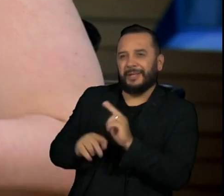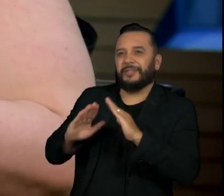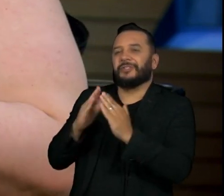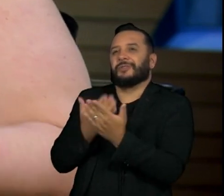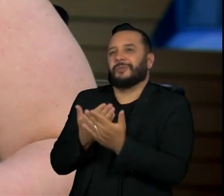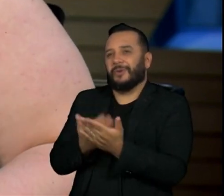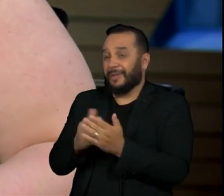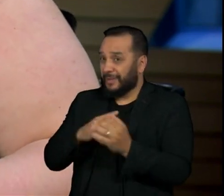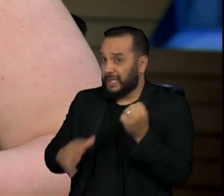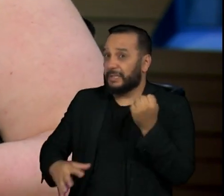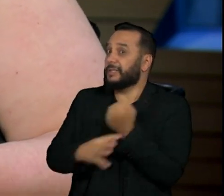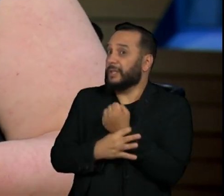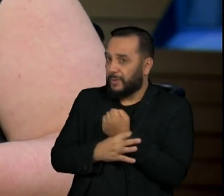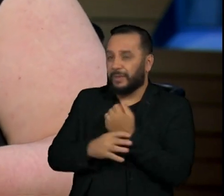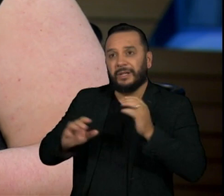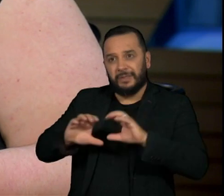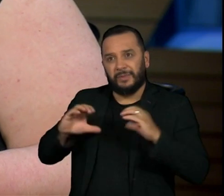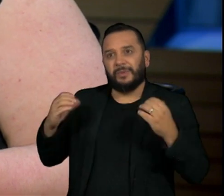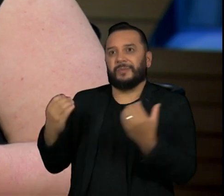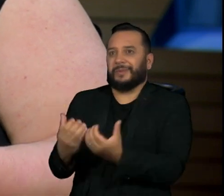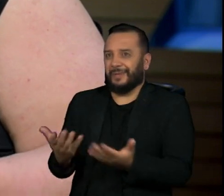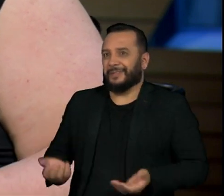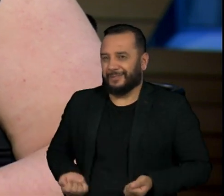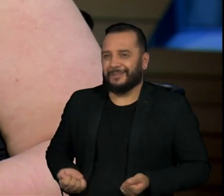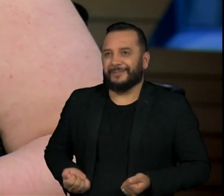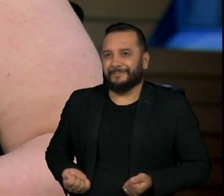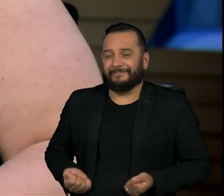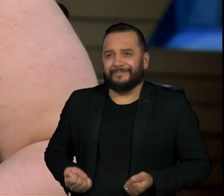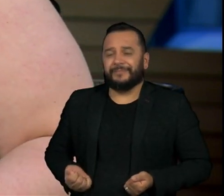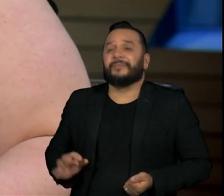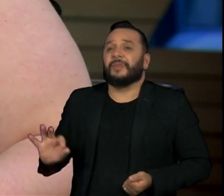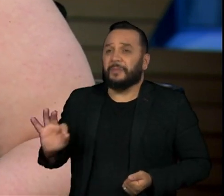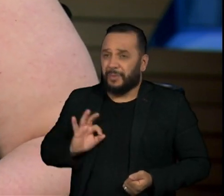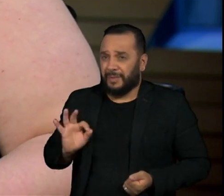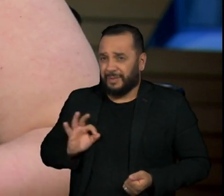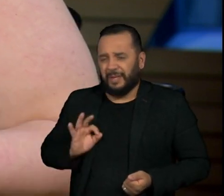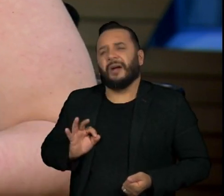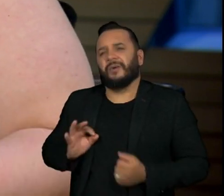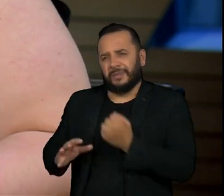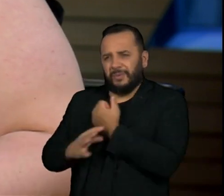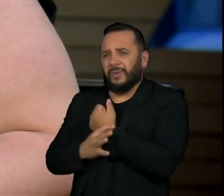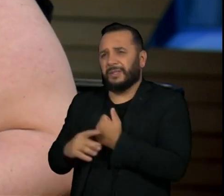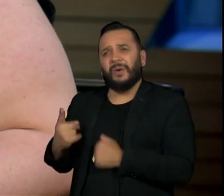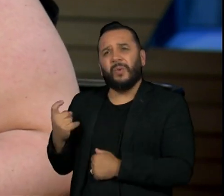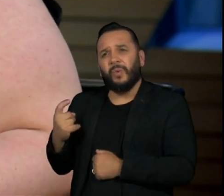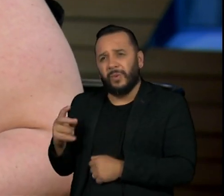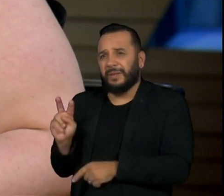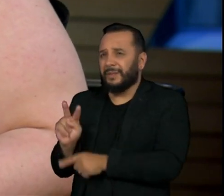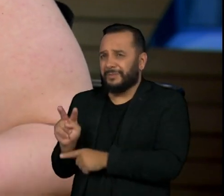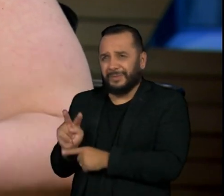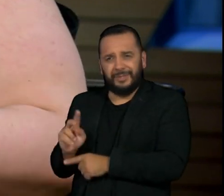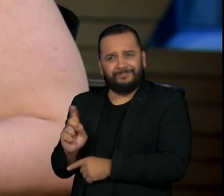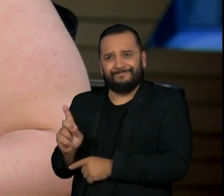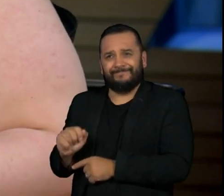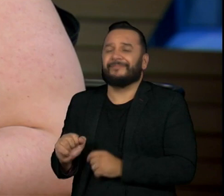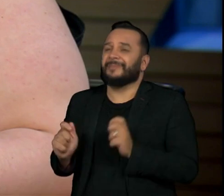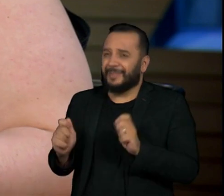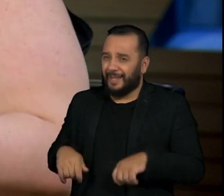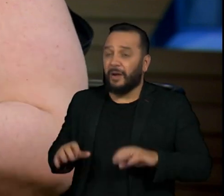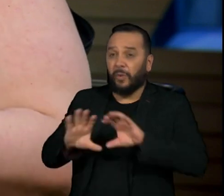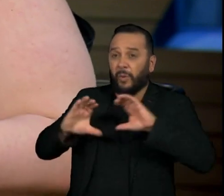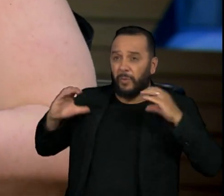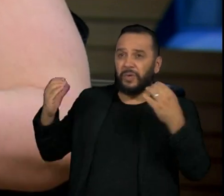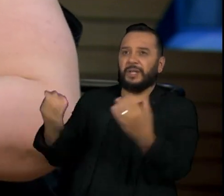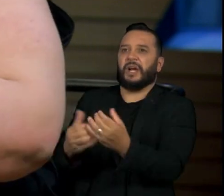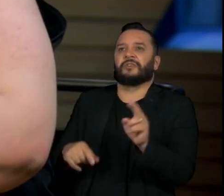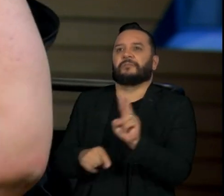segurança comunitária. Né? A segurança policial não é a única forma de segurança que a gente pode oferecer como sociedade. A segurança comunitária